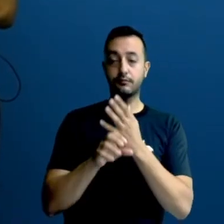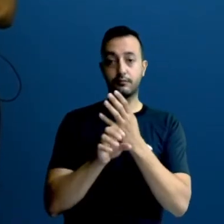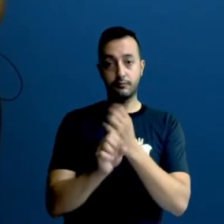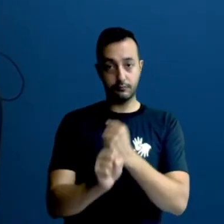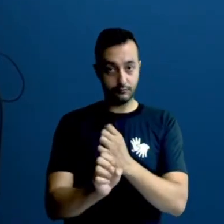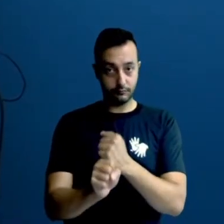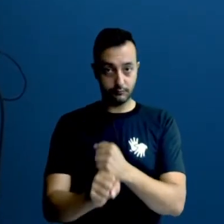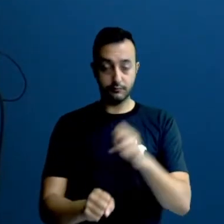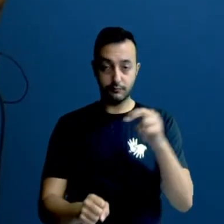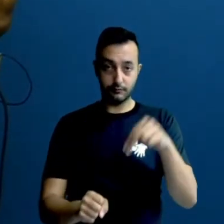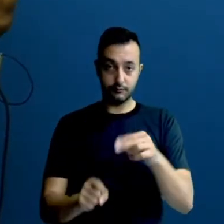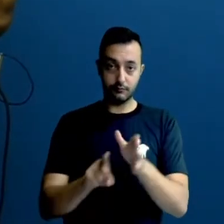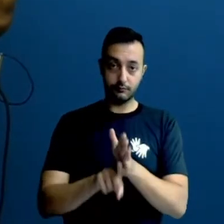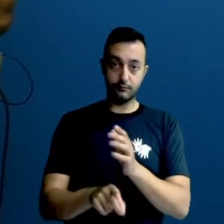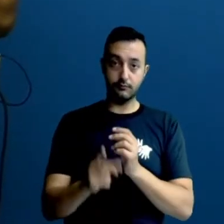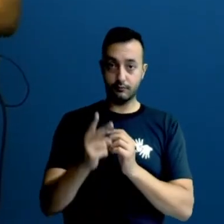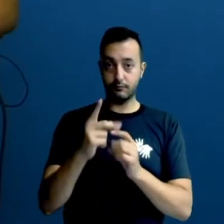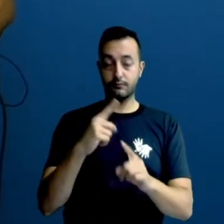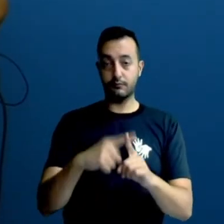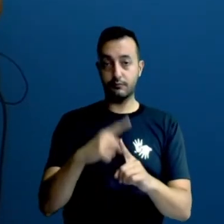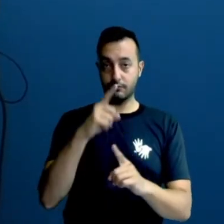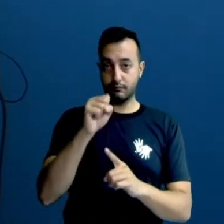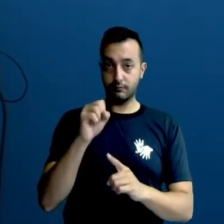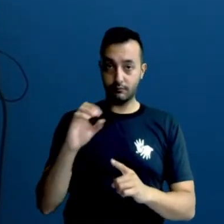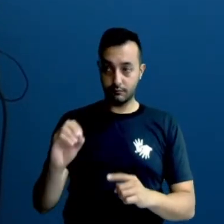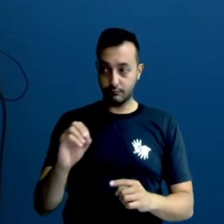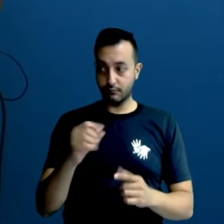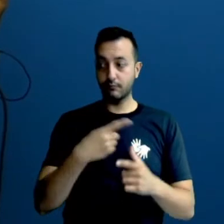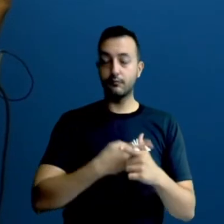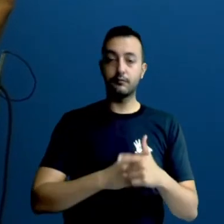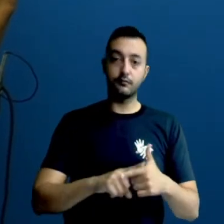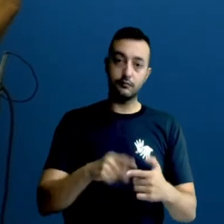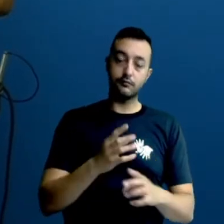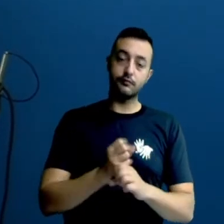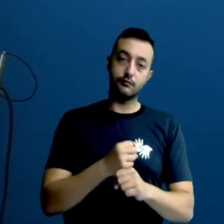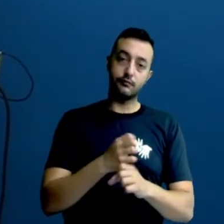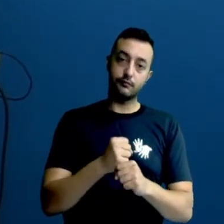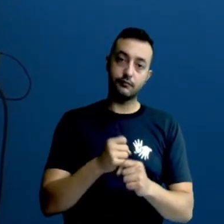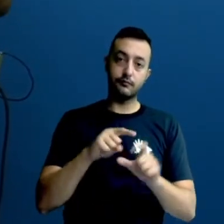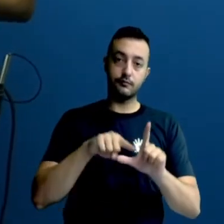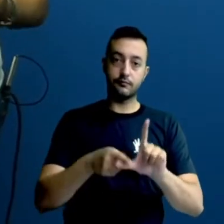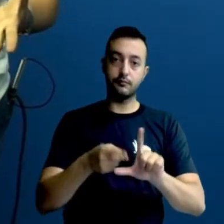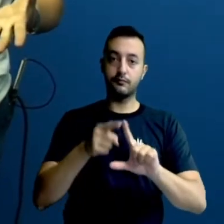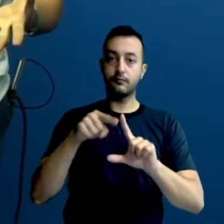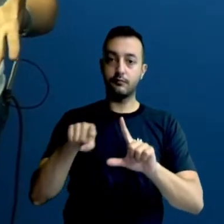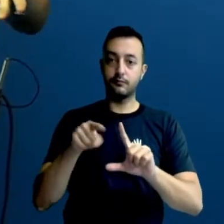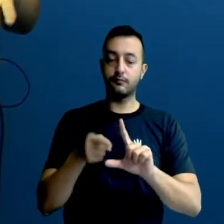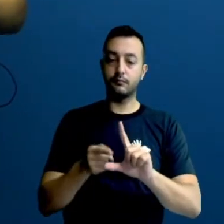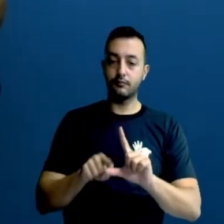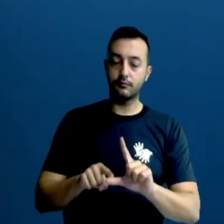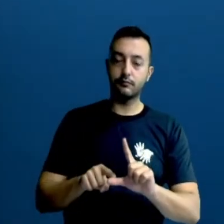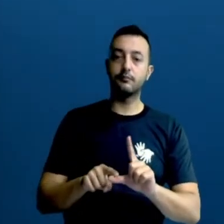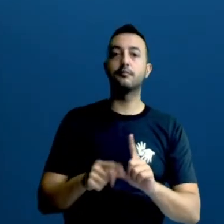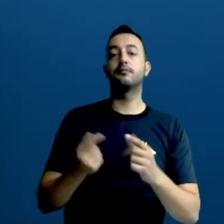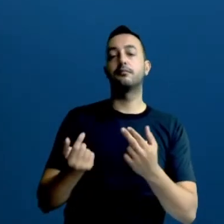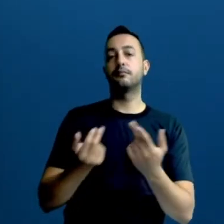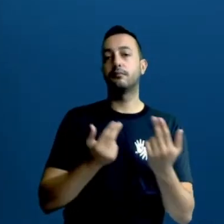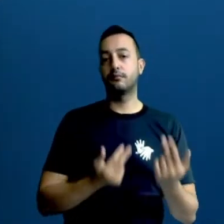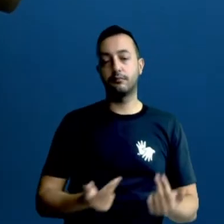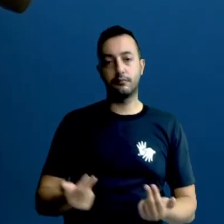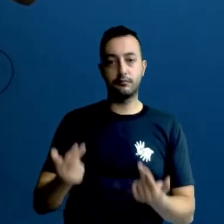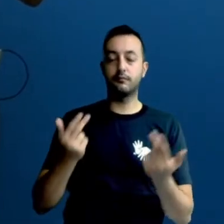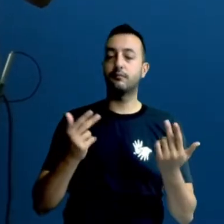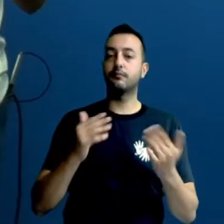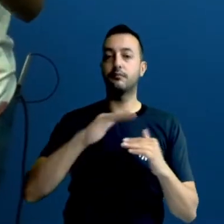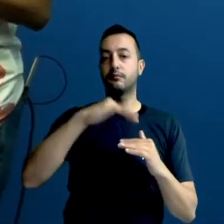no caso é N menos 2 vezes 180, e dividir pela quantidade de ângulos que tem lá, que é N, a mesma quantidade